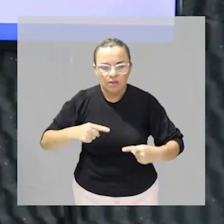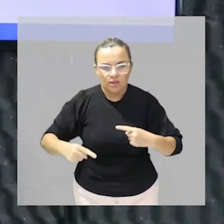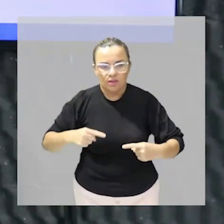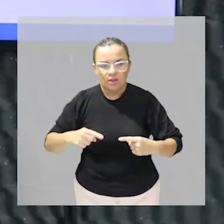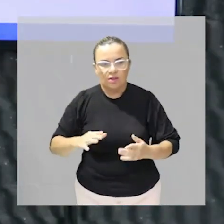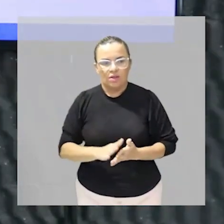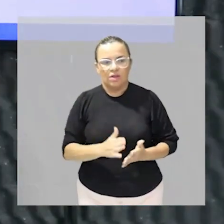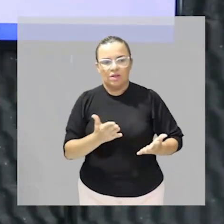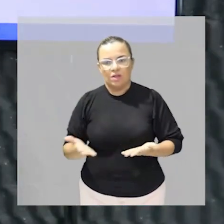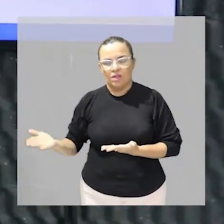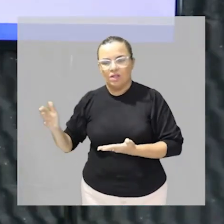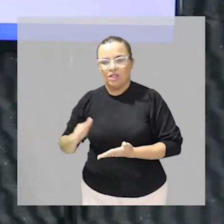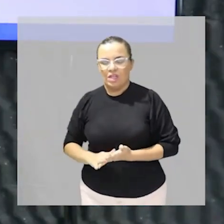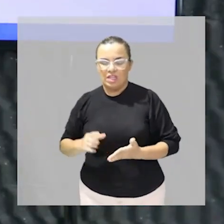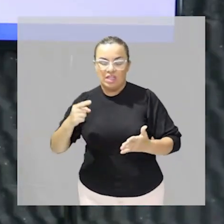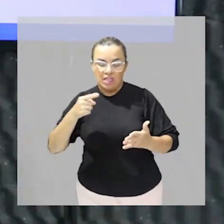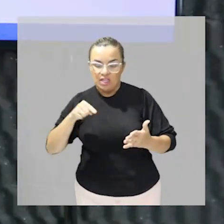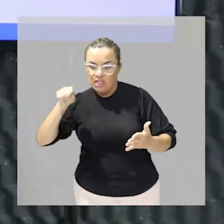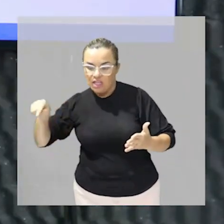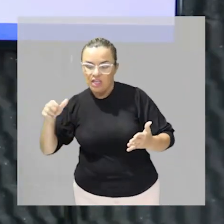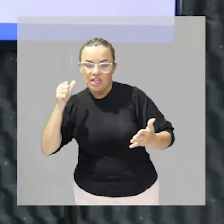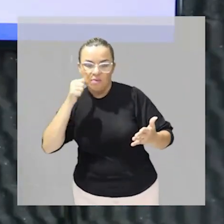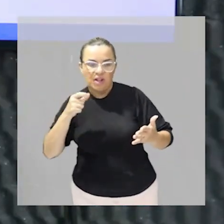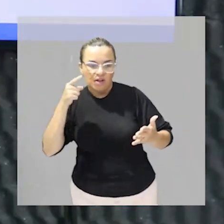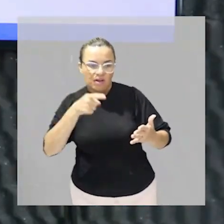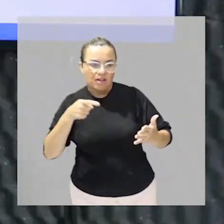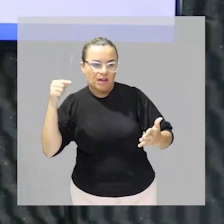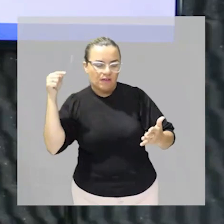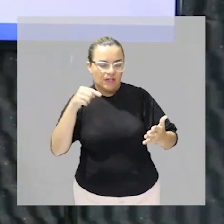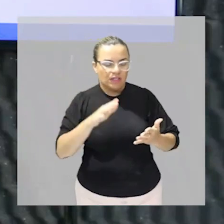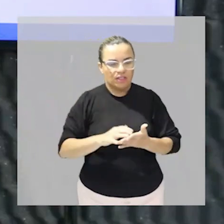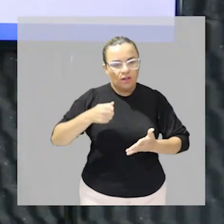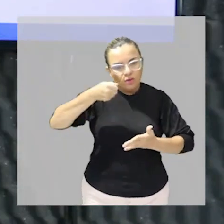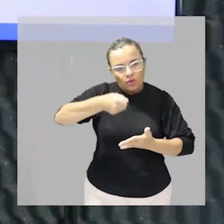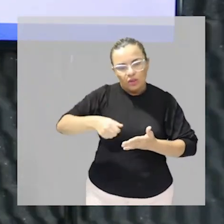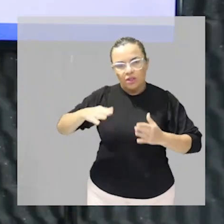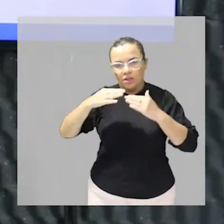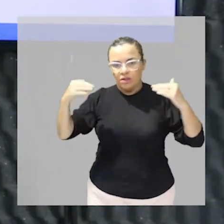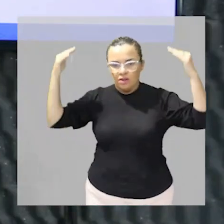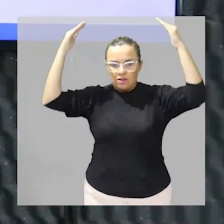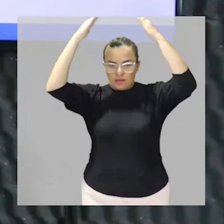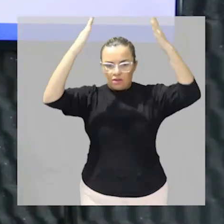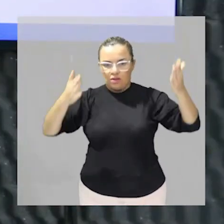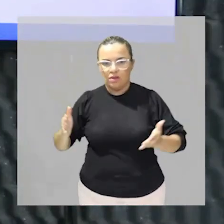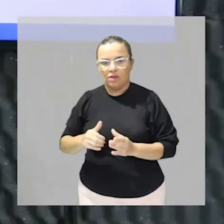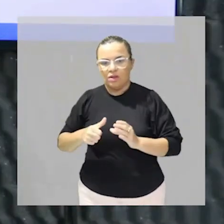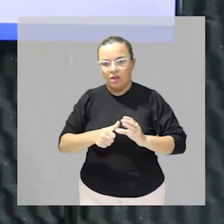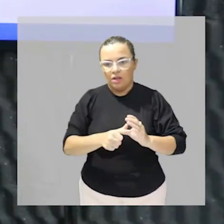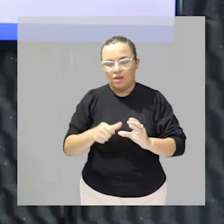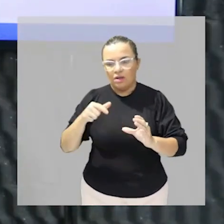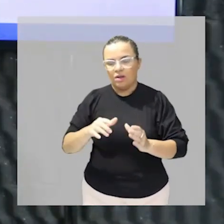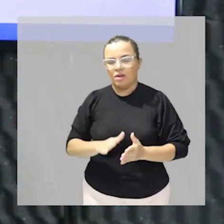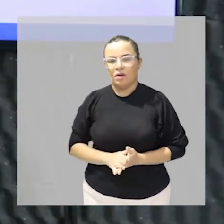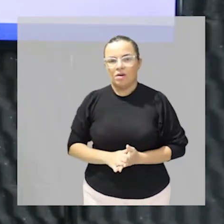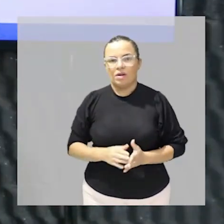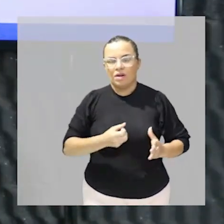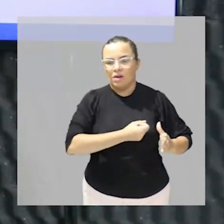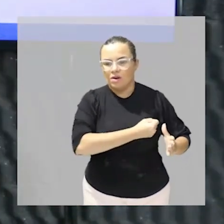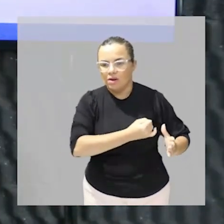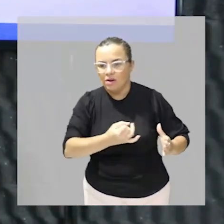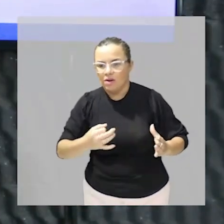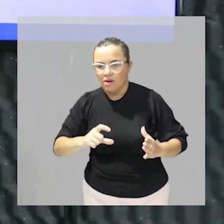maioria na época, em razão de terem se tornado a religião oficial do Império Romano, principalmente com o chamado